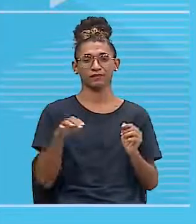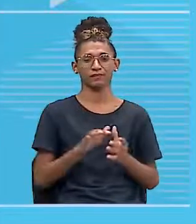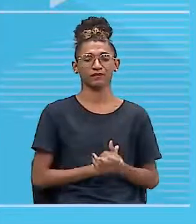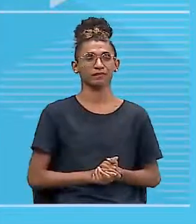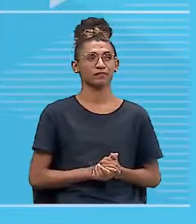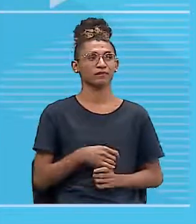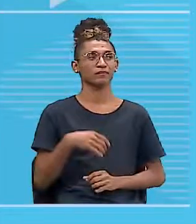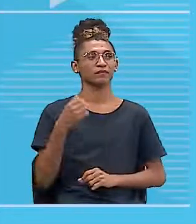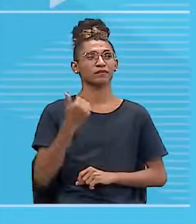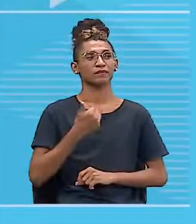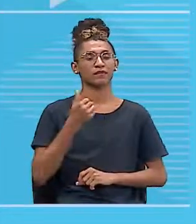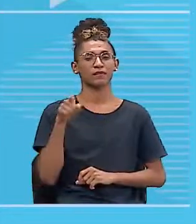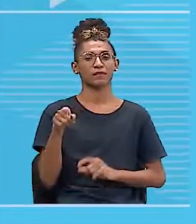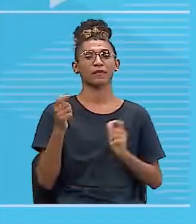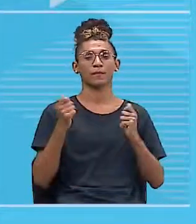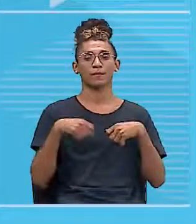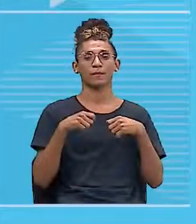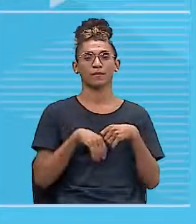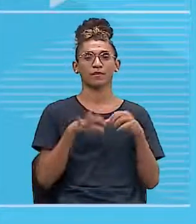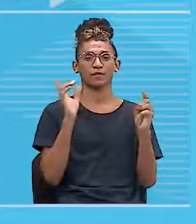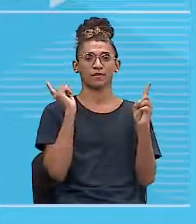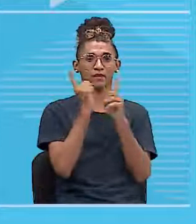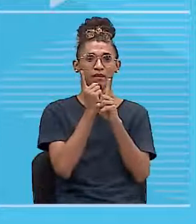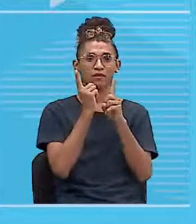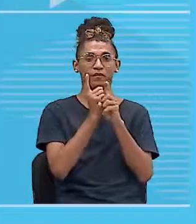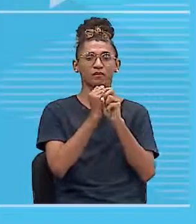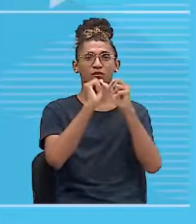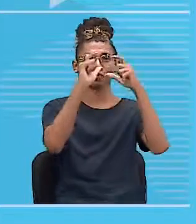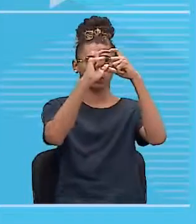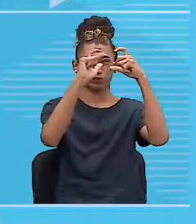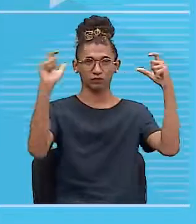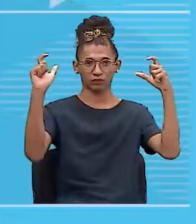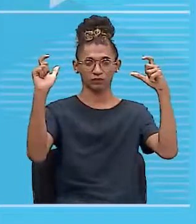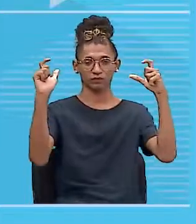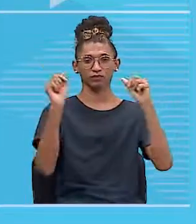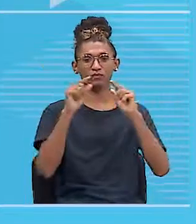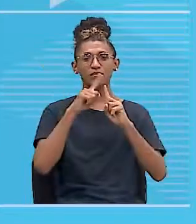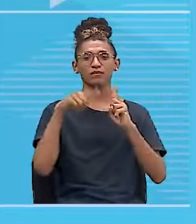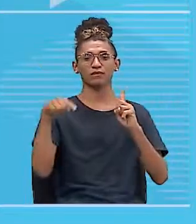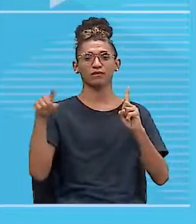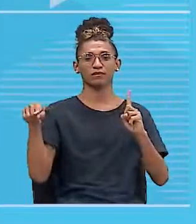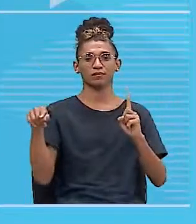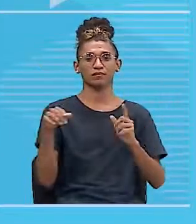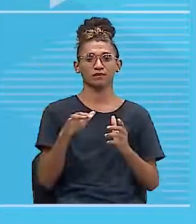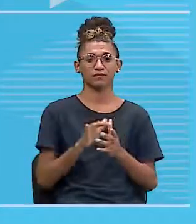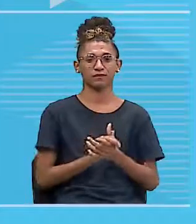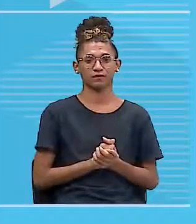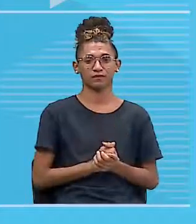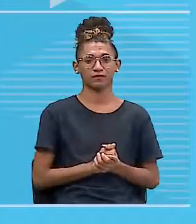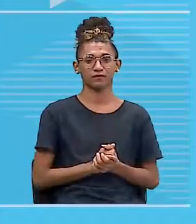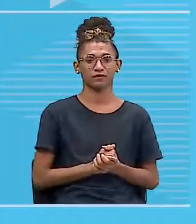primeiro você vai ter que descobrir o título do gráfico pelo que você tá vendo aí né